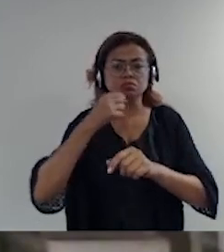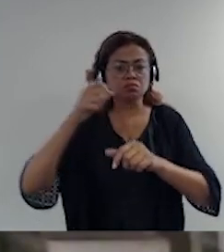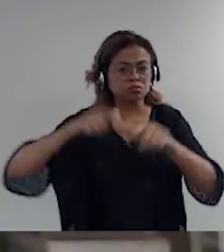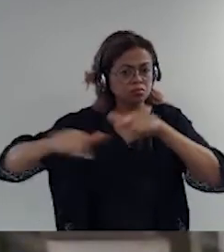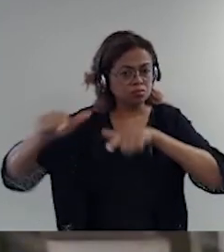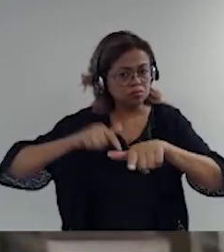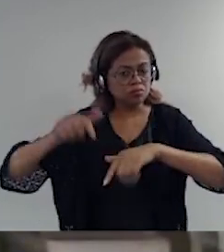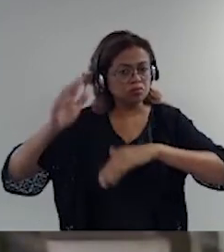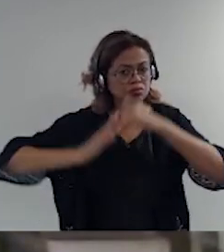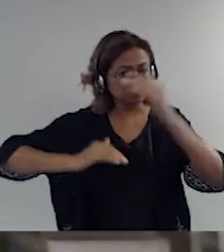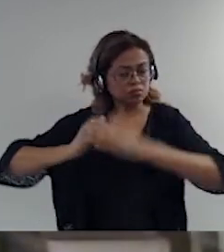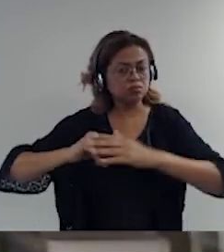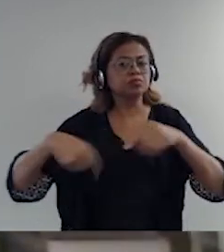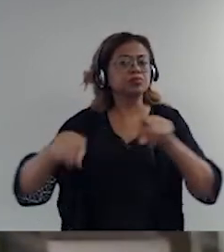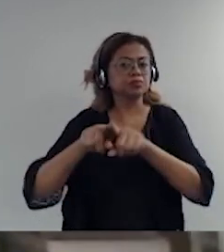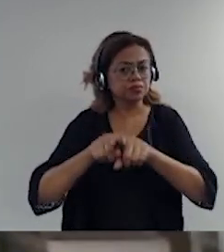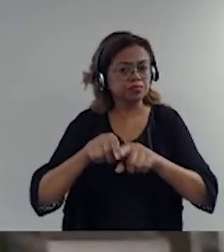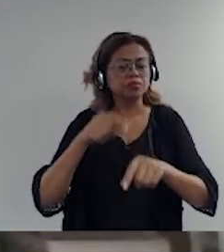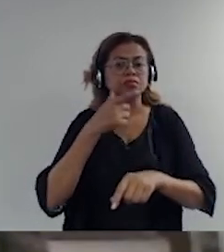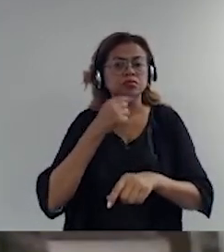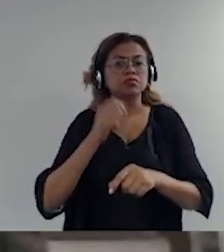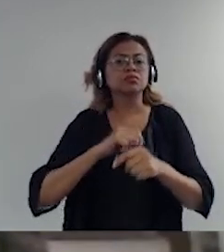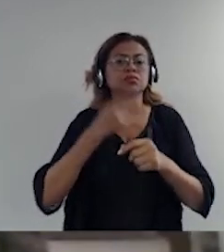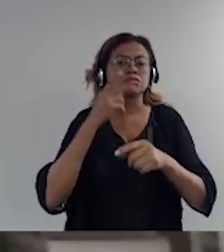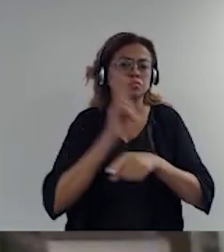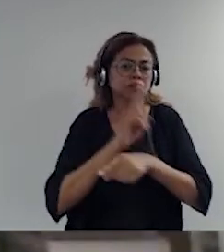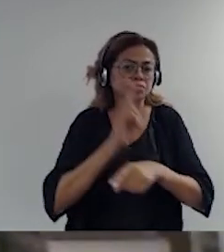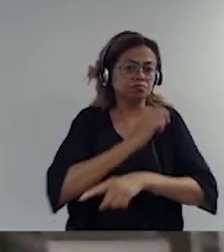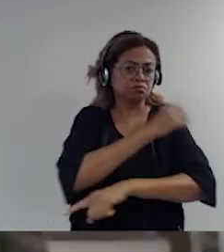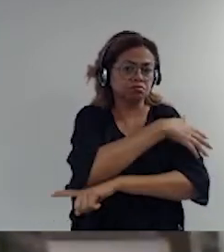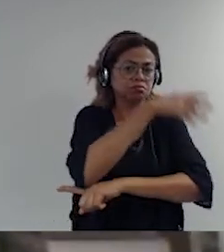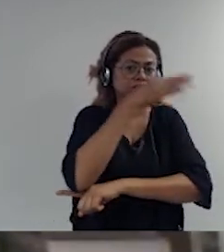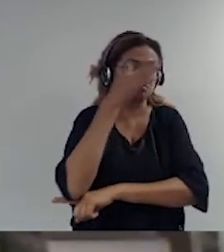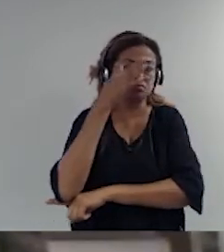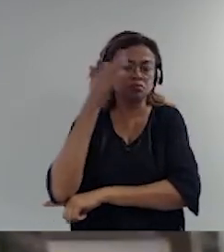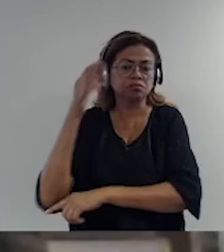da proteção ambiental, dos interesses